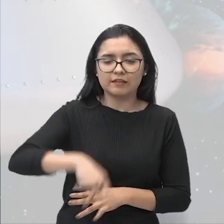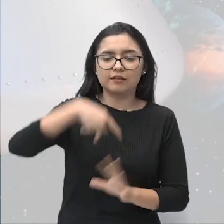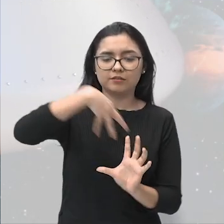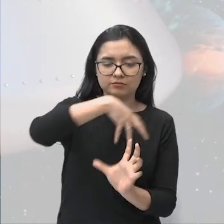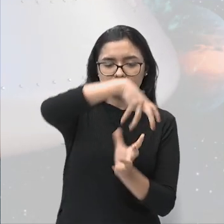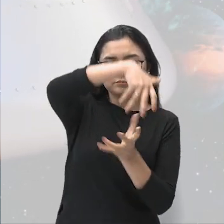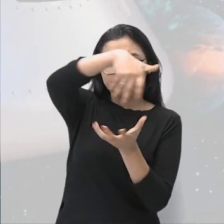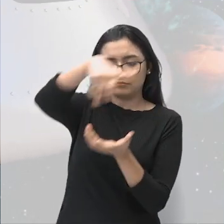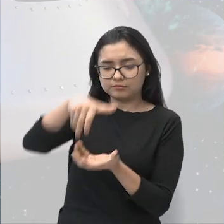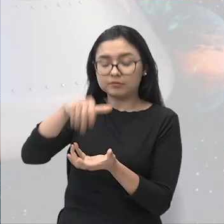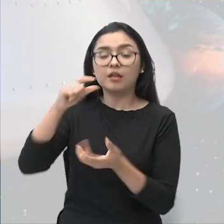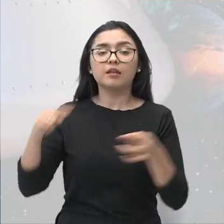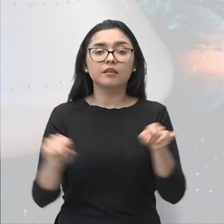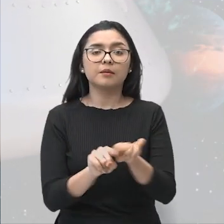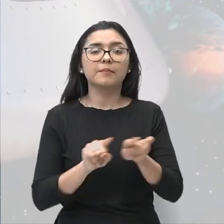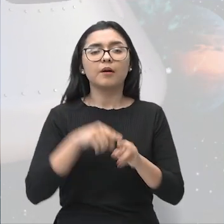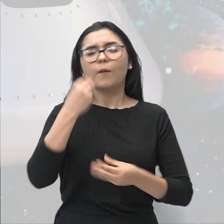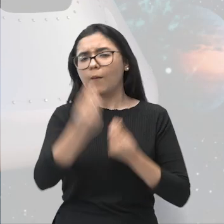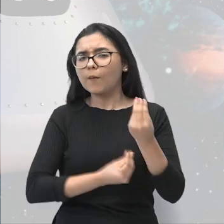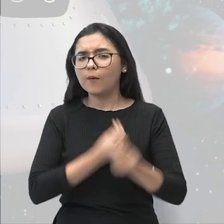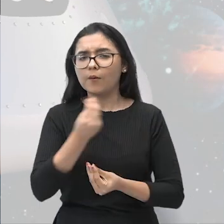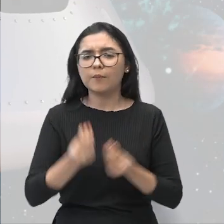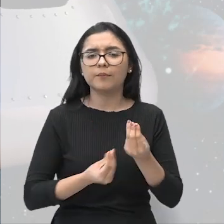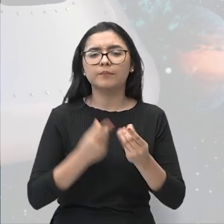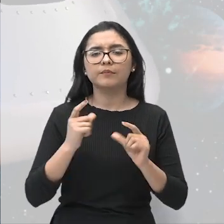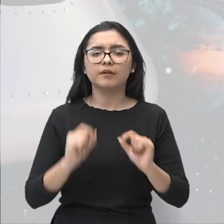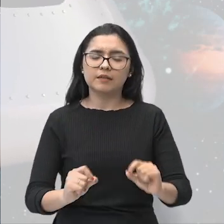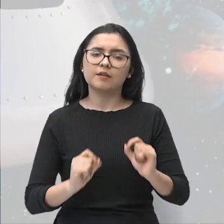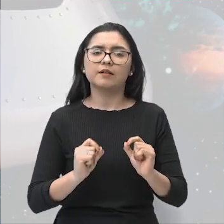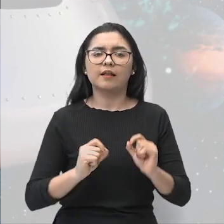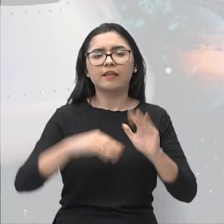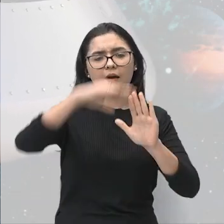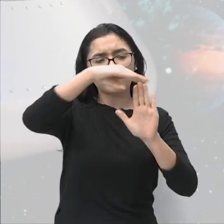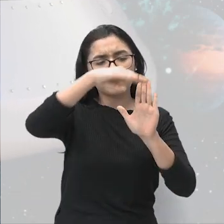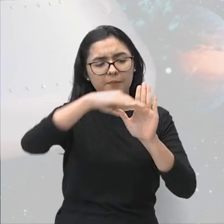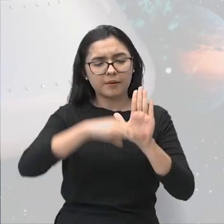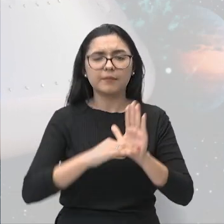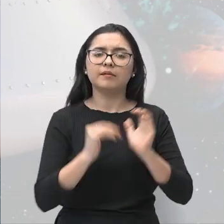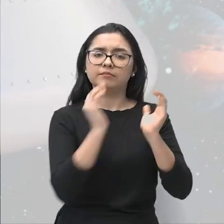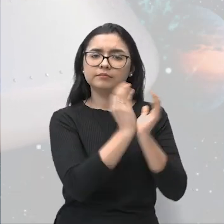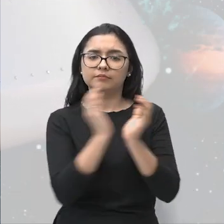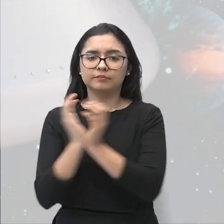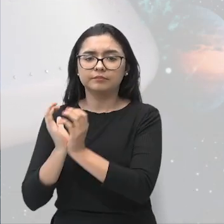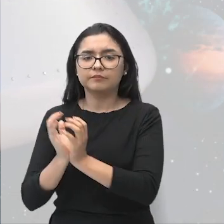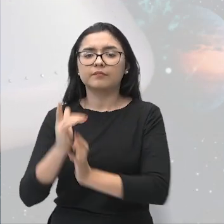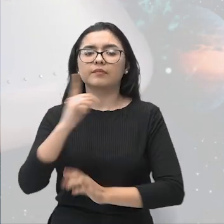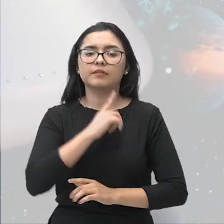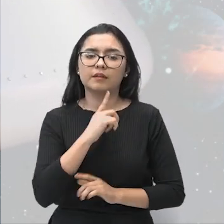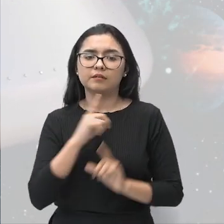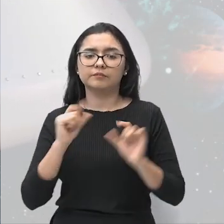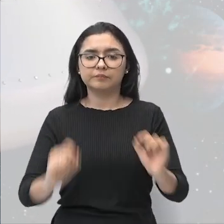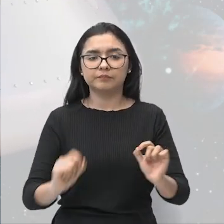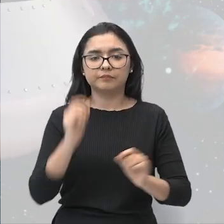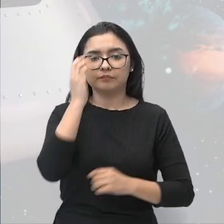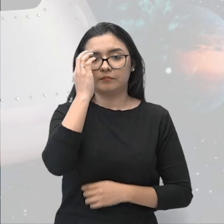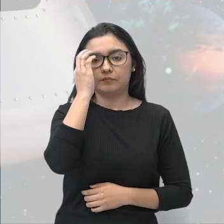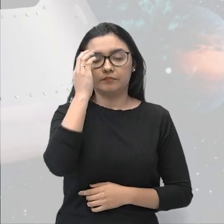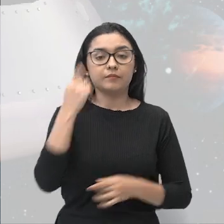e como é que está dividido isso, passando pela divisão